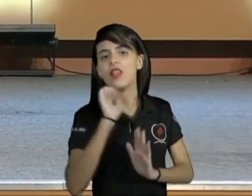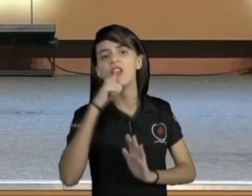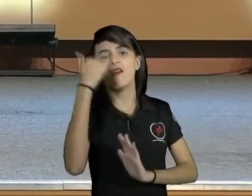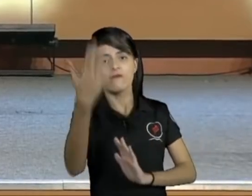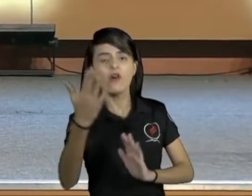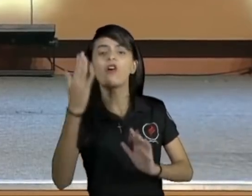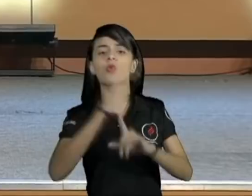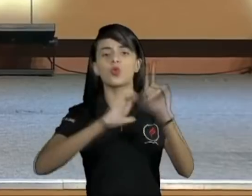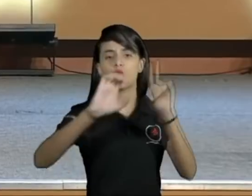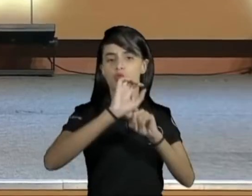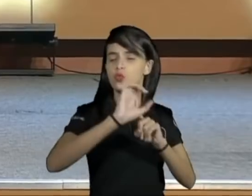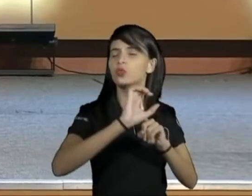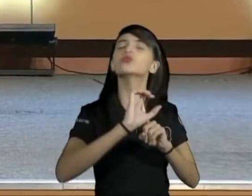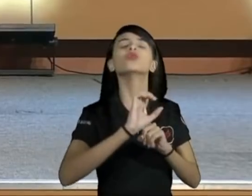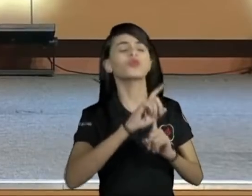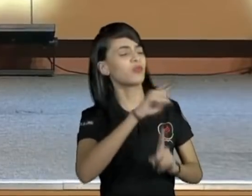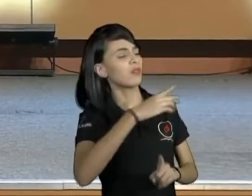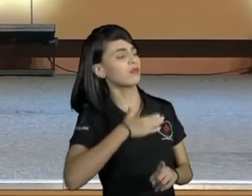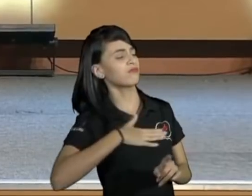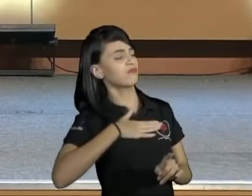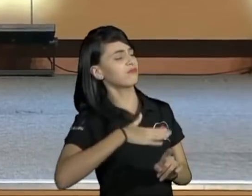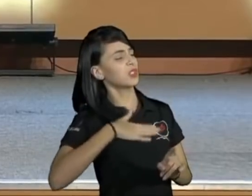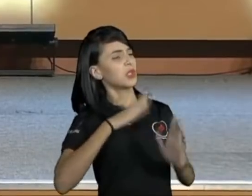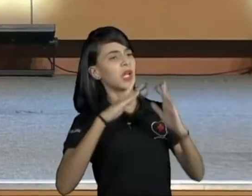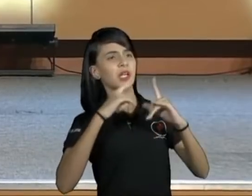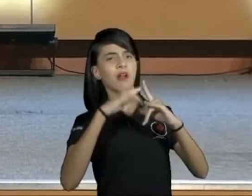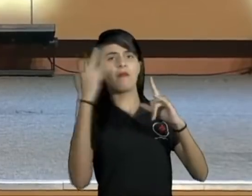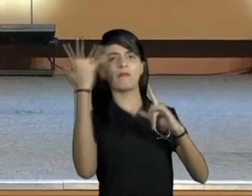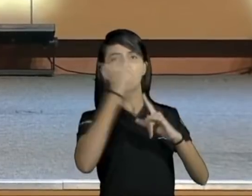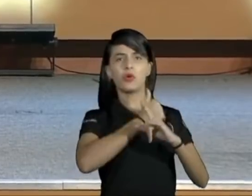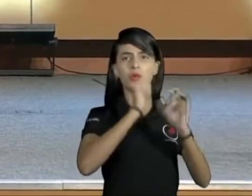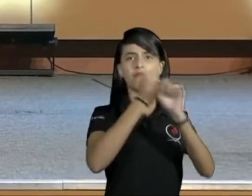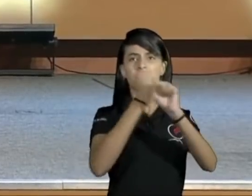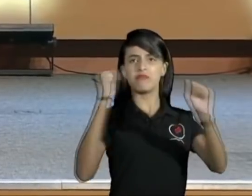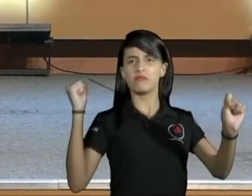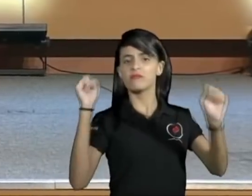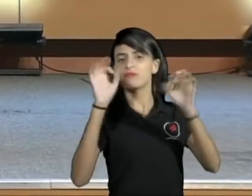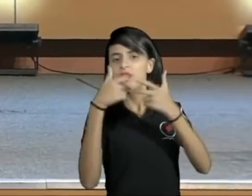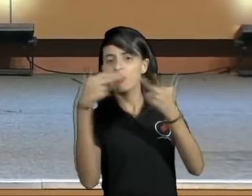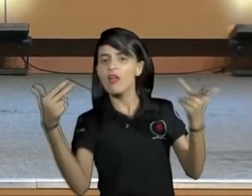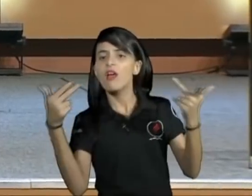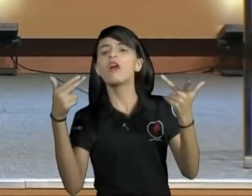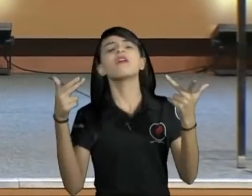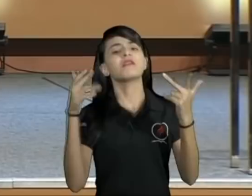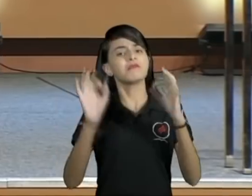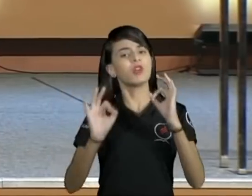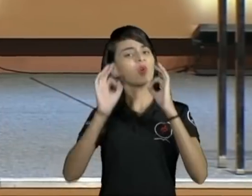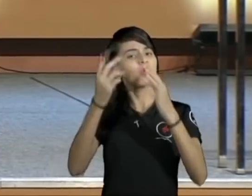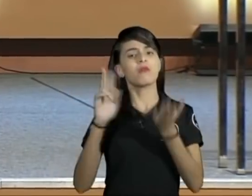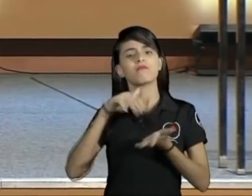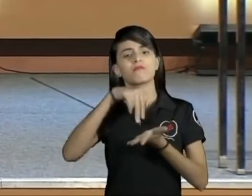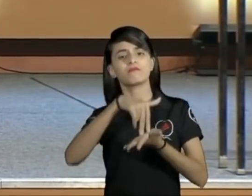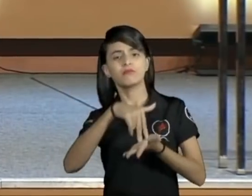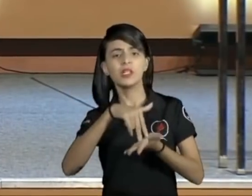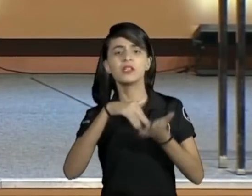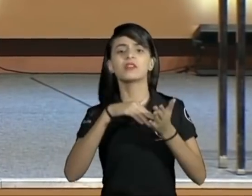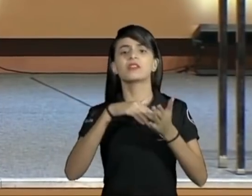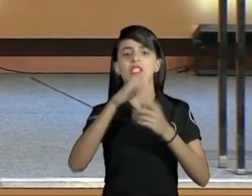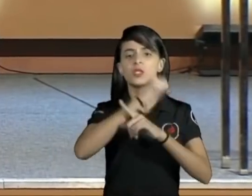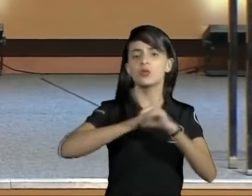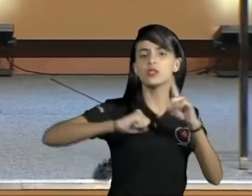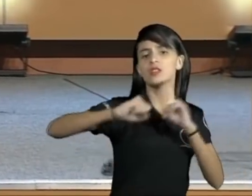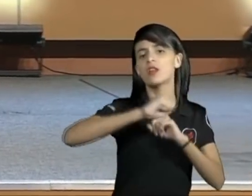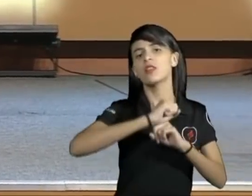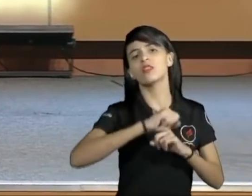culto você ficou satisfeito com a igreja bonita a com a sua posição na